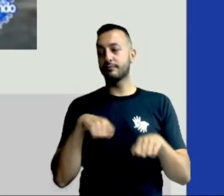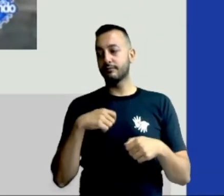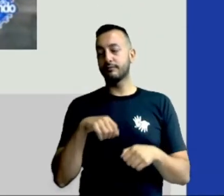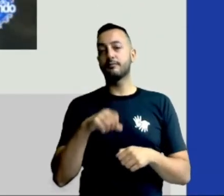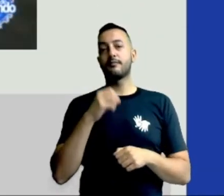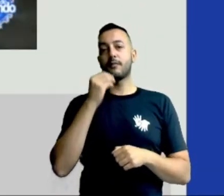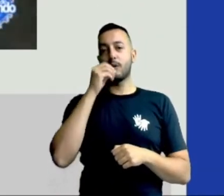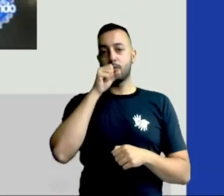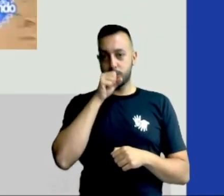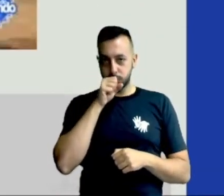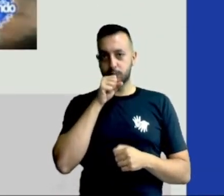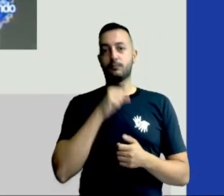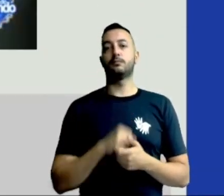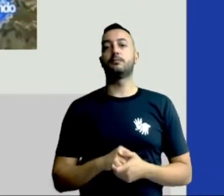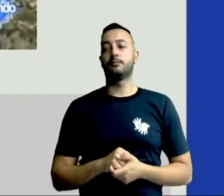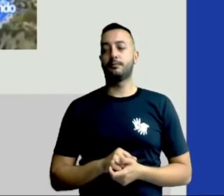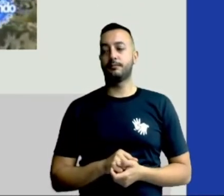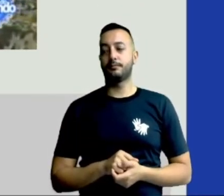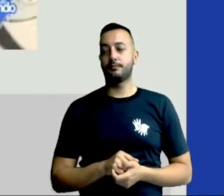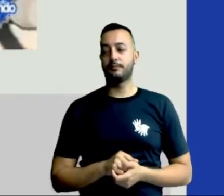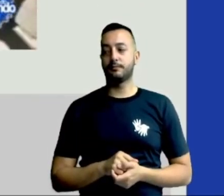bafômetro.